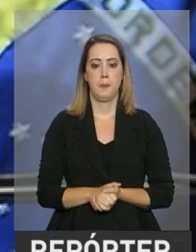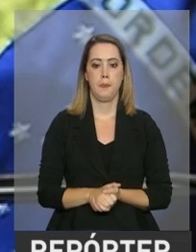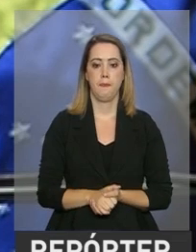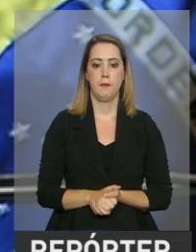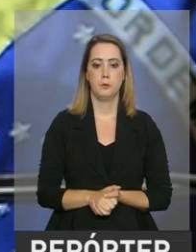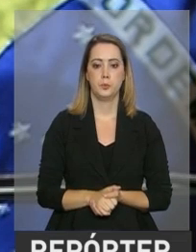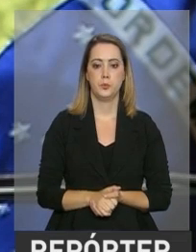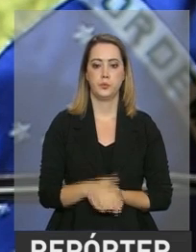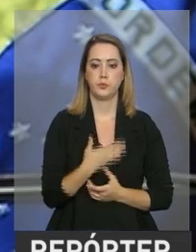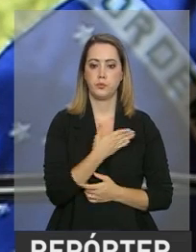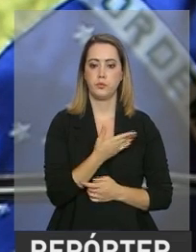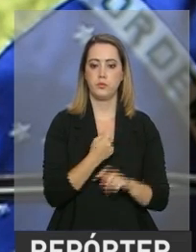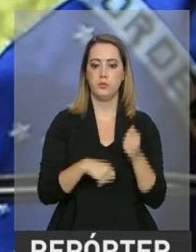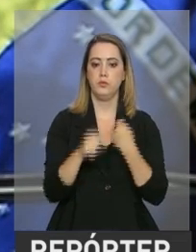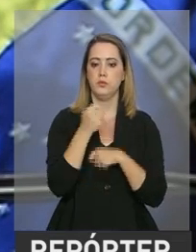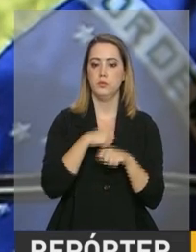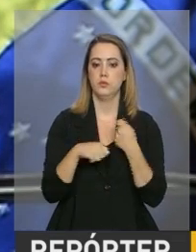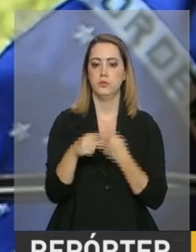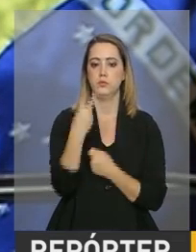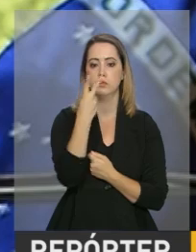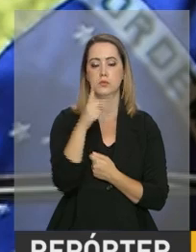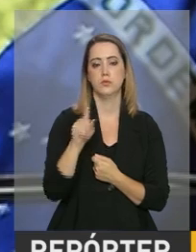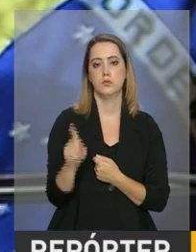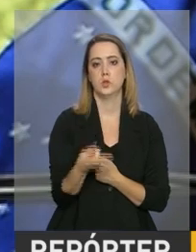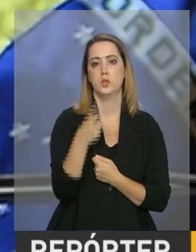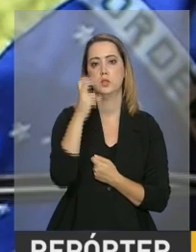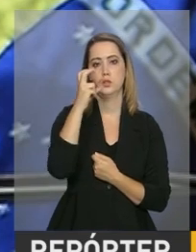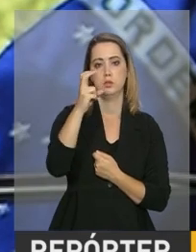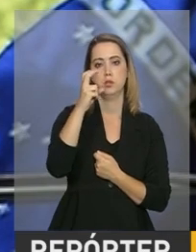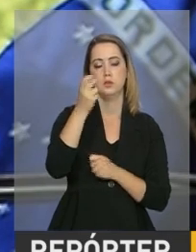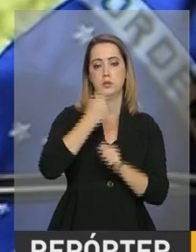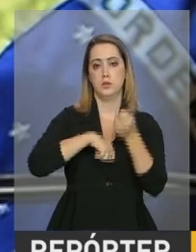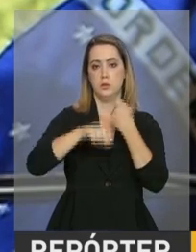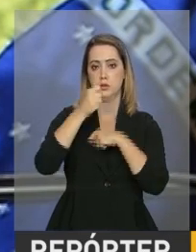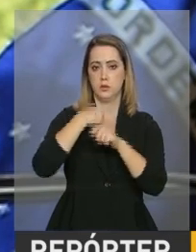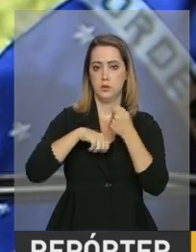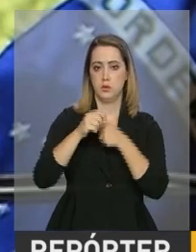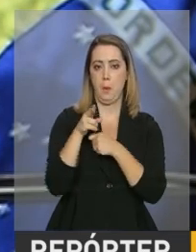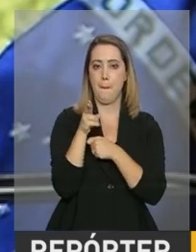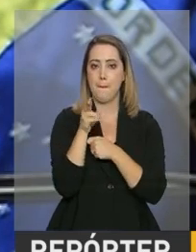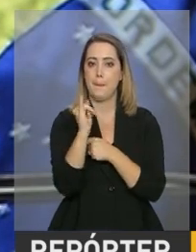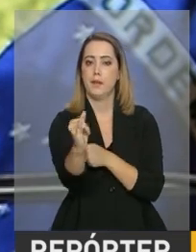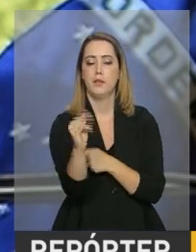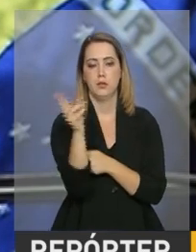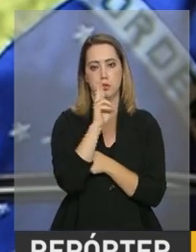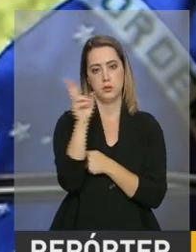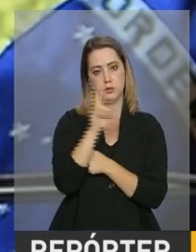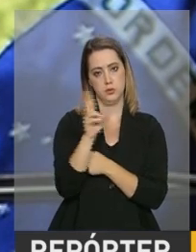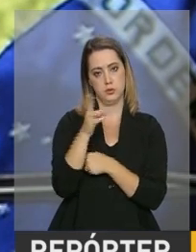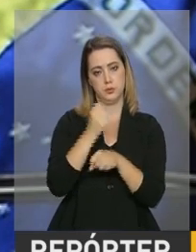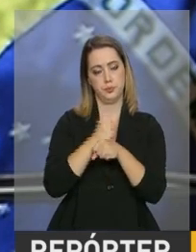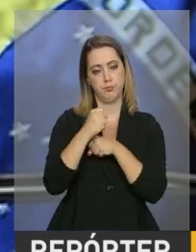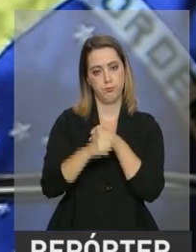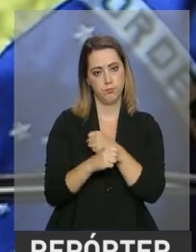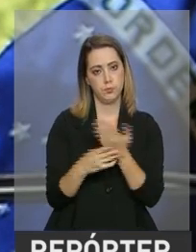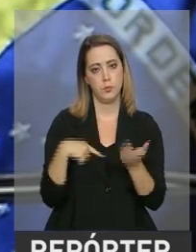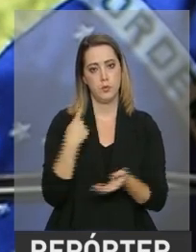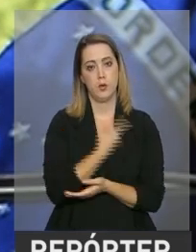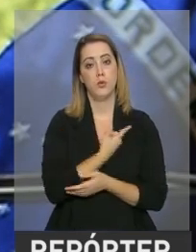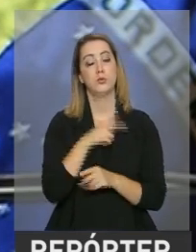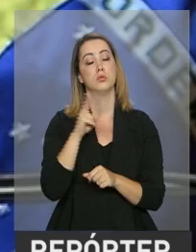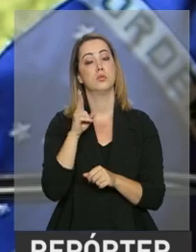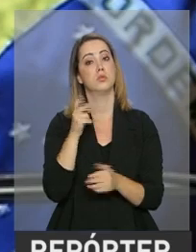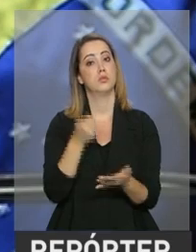essa economia de cerca de 2,5 bilhões de reais anuais, estaremos financiando